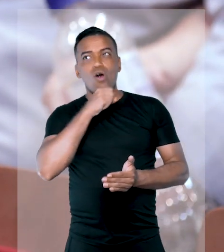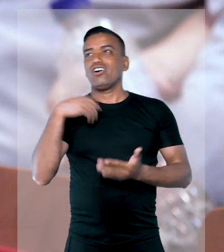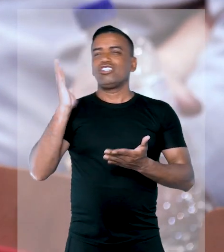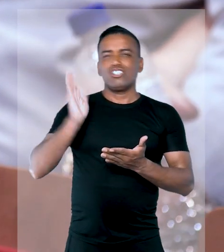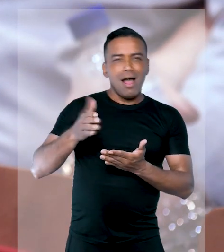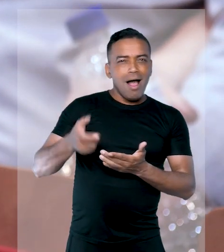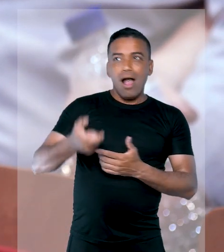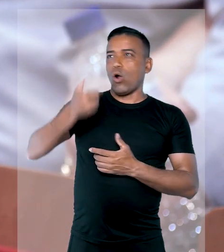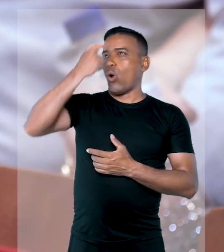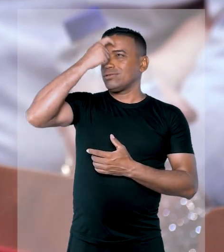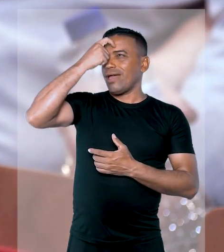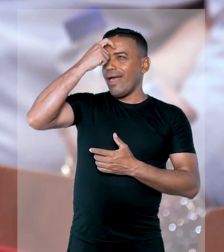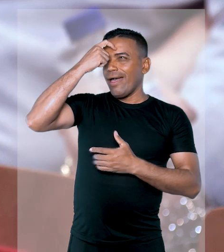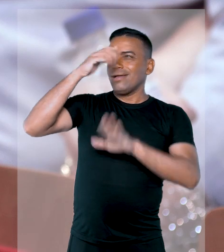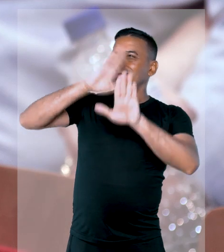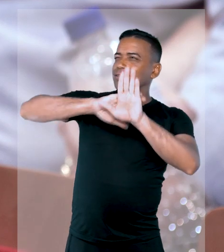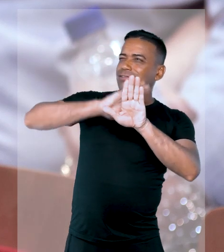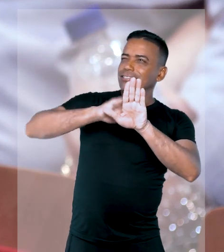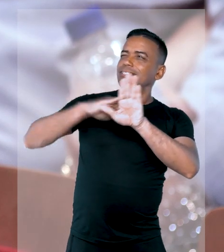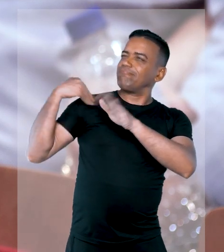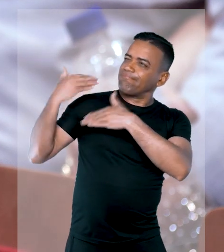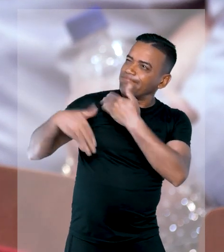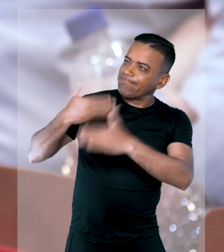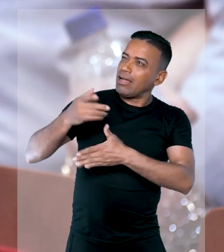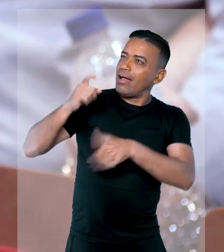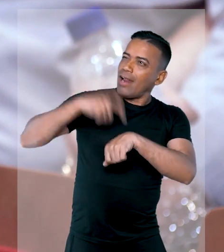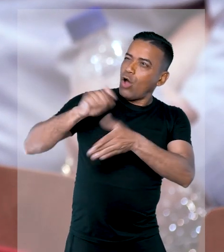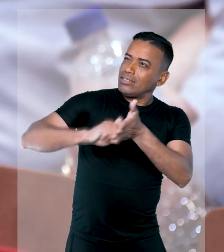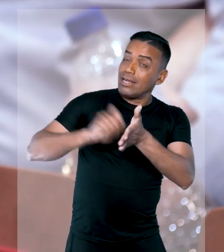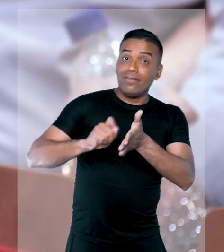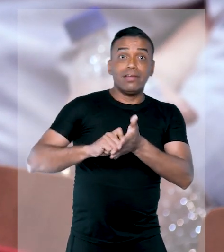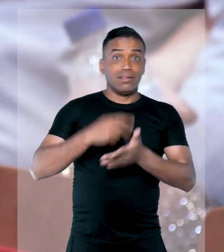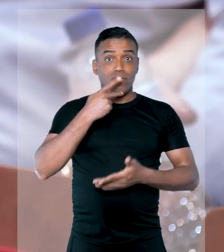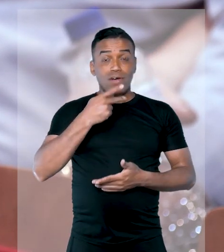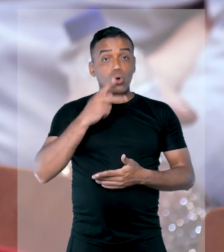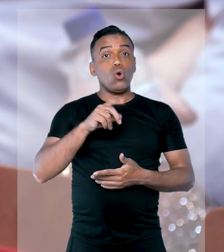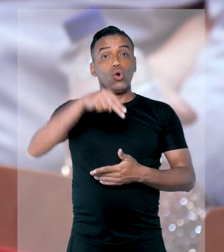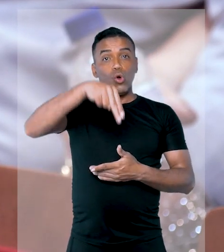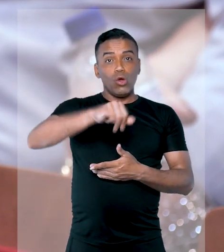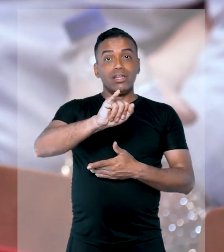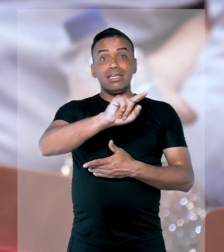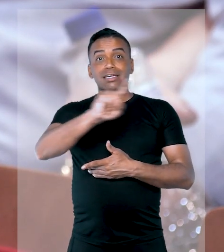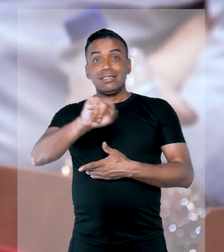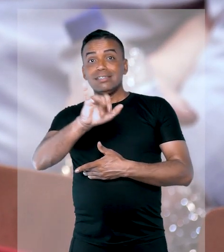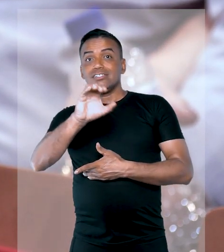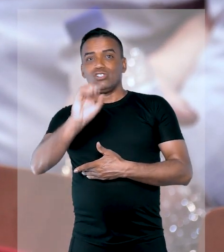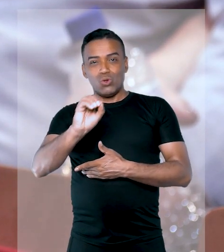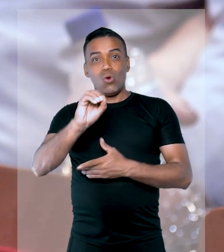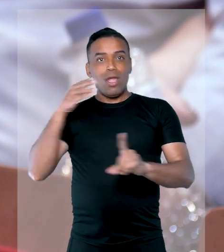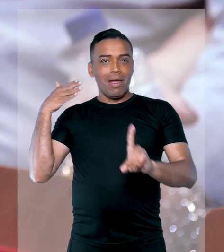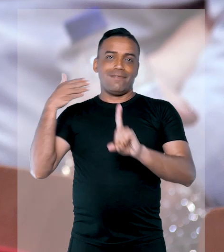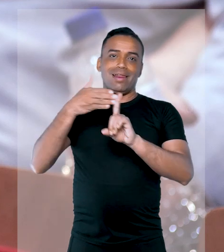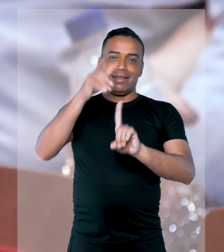todo um inconsciente do livro, né? E quando ela mencionou do Nísio, que realmente é uma referência para